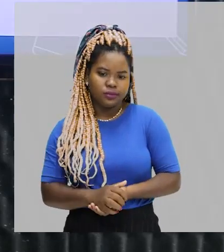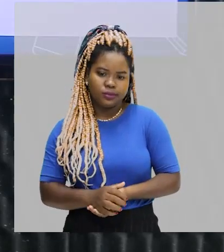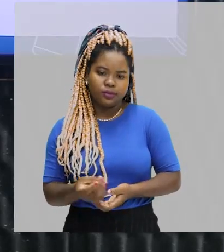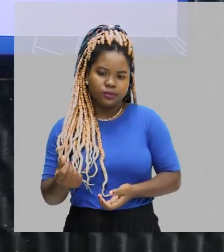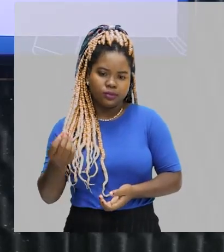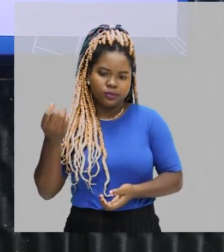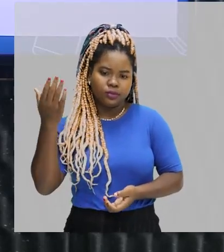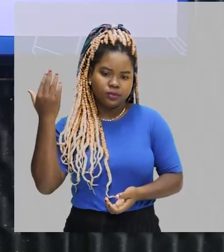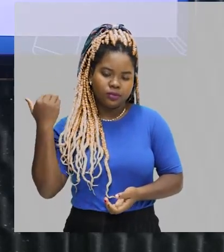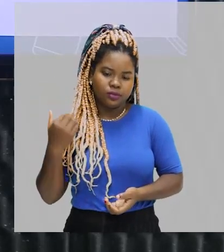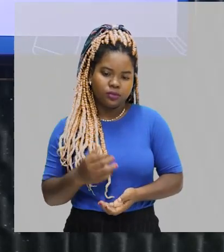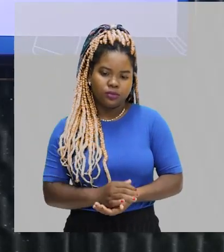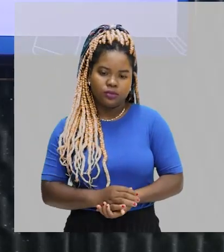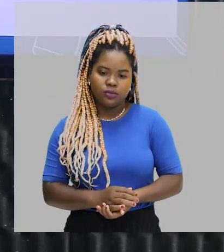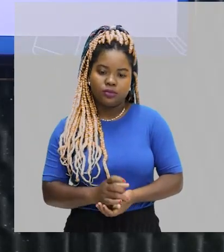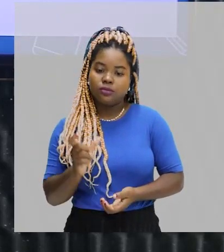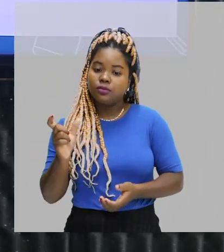antiguinha.